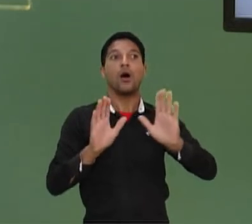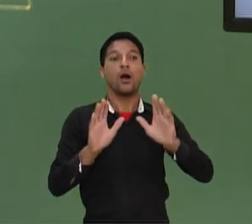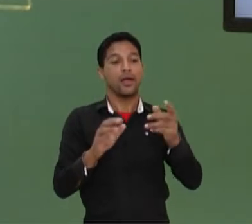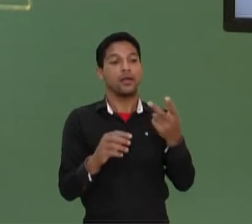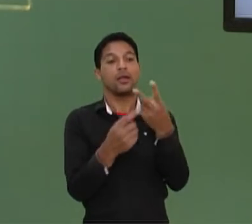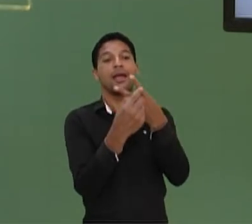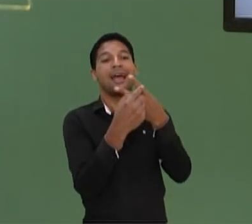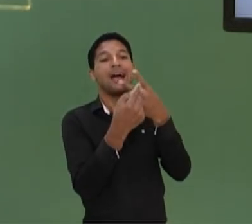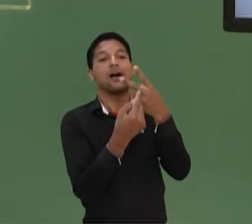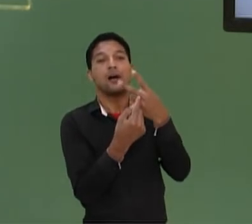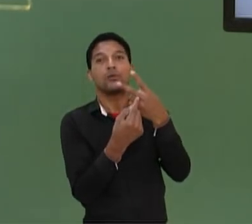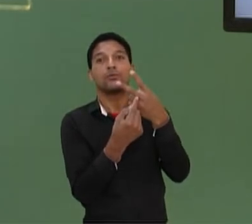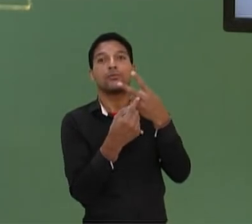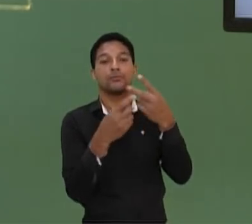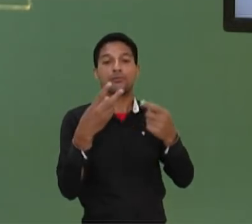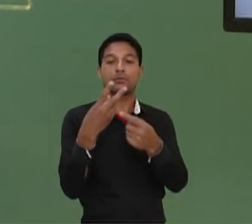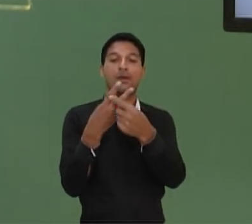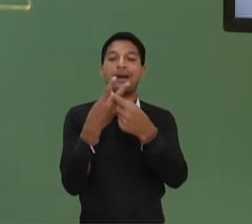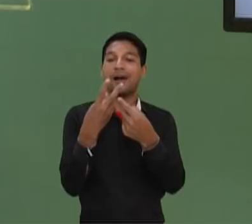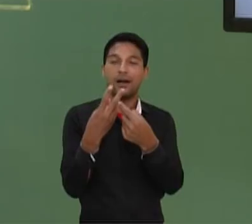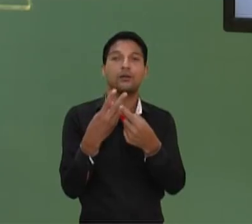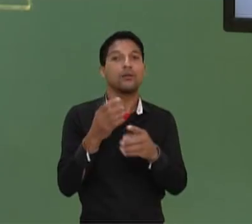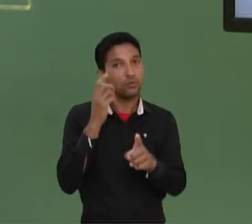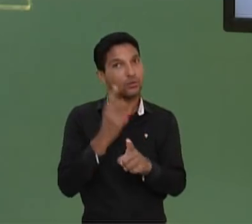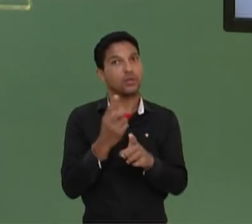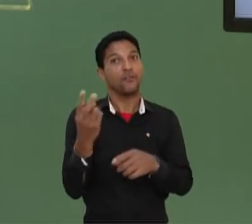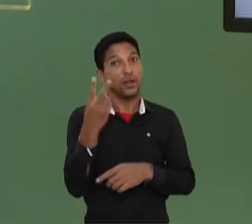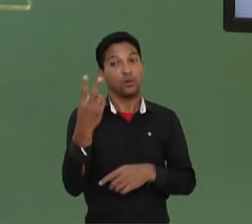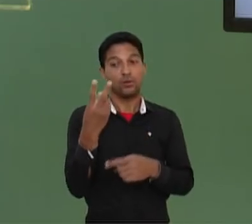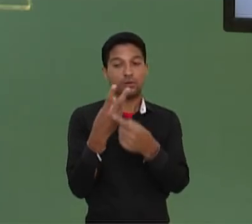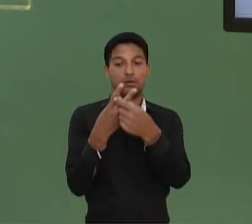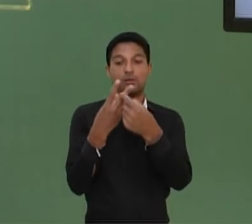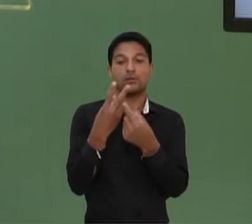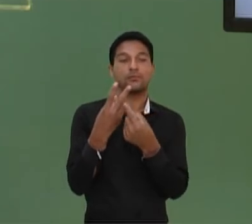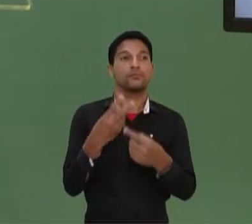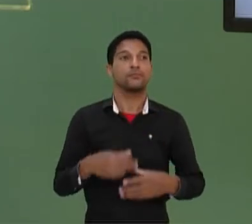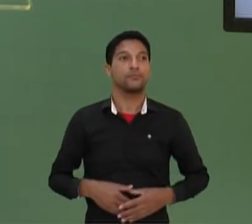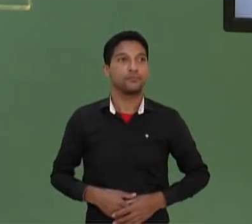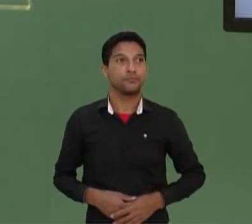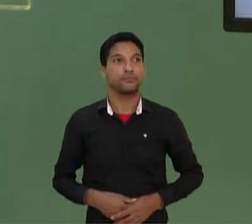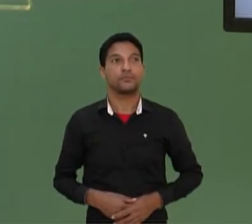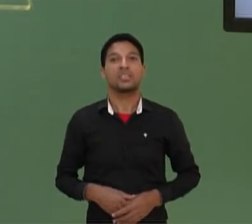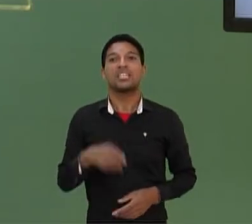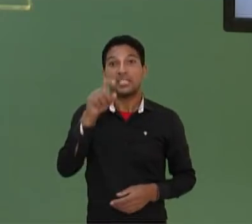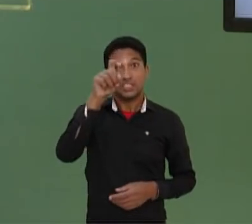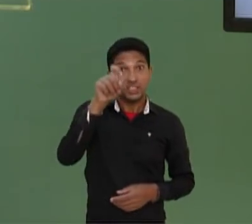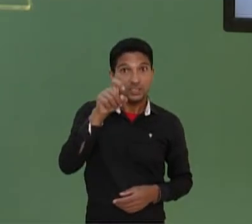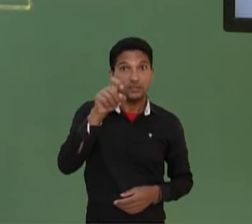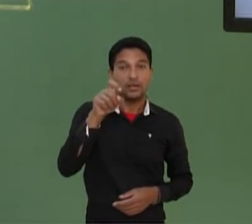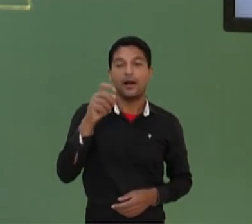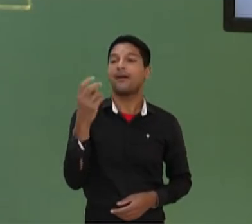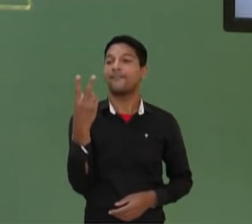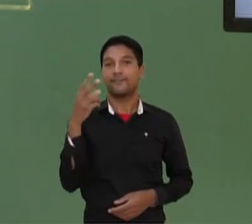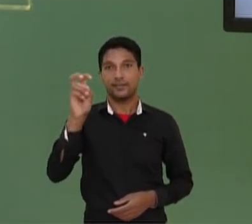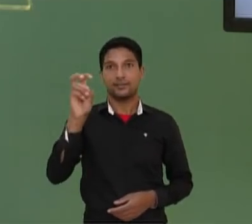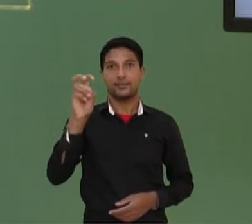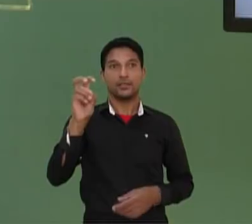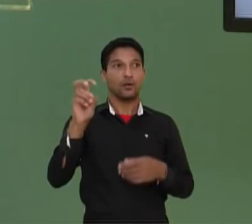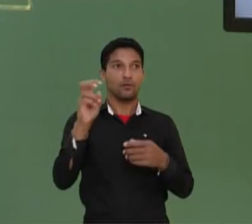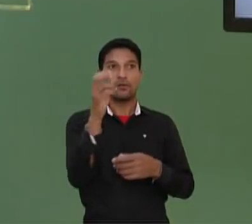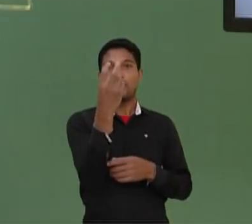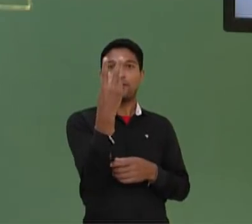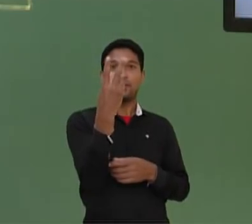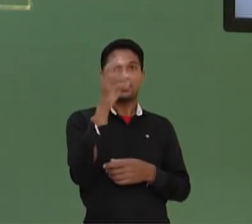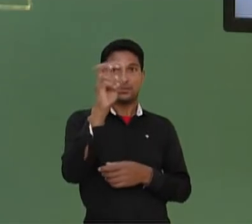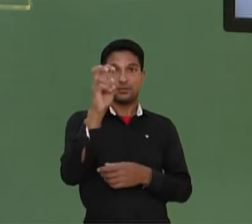preciso voltar em cada ângulo e descobrir o valor dele. Então, olha só. Se o x é 25, 25 mais 100